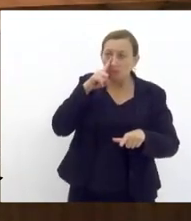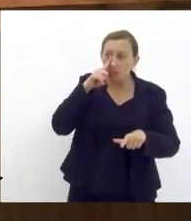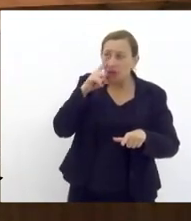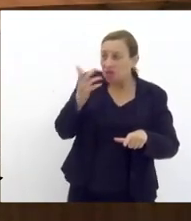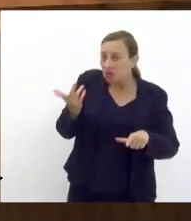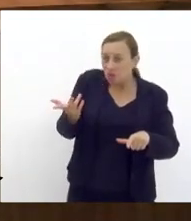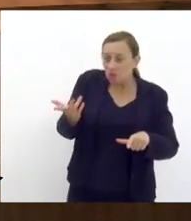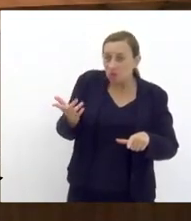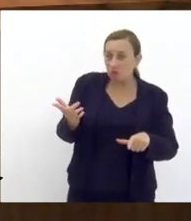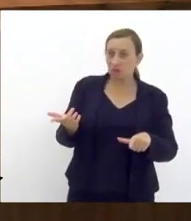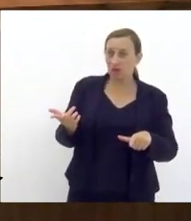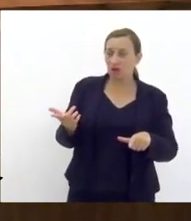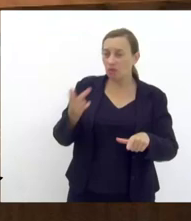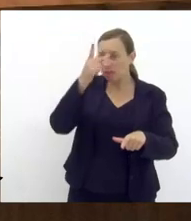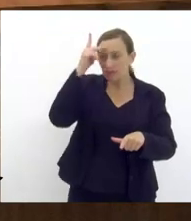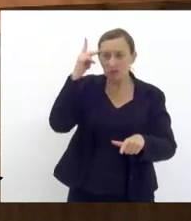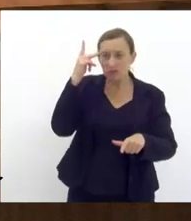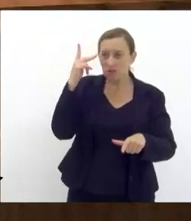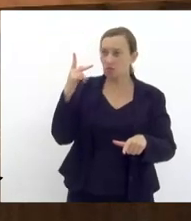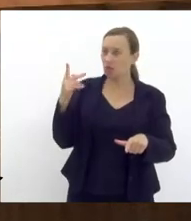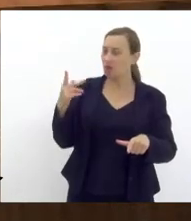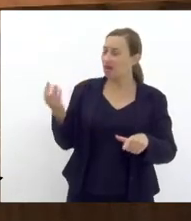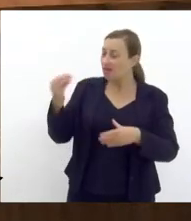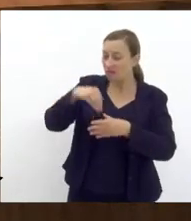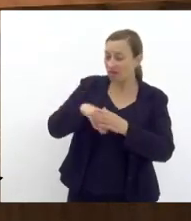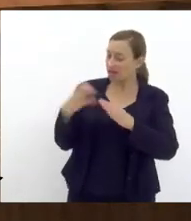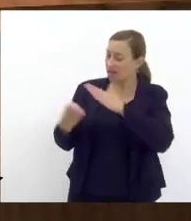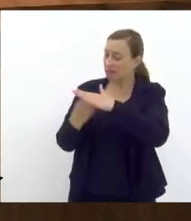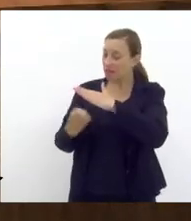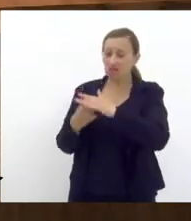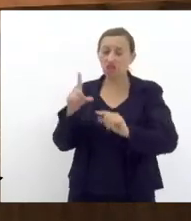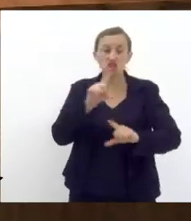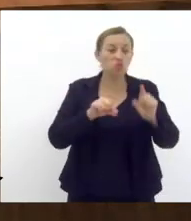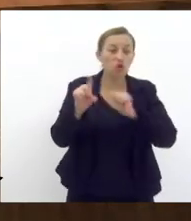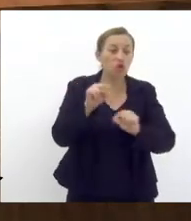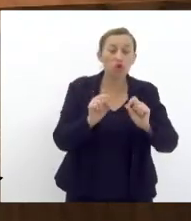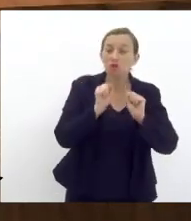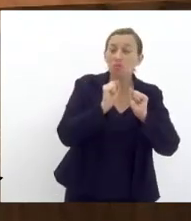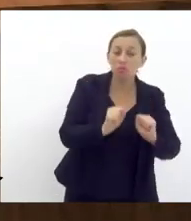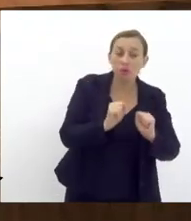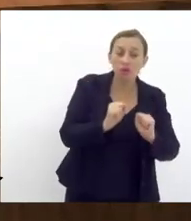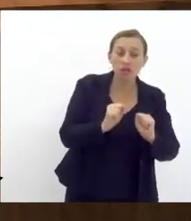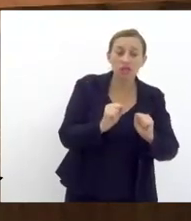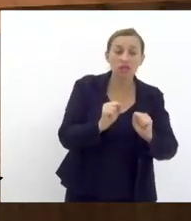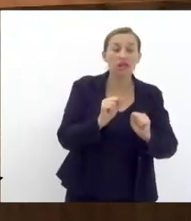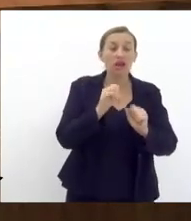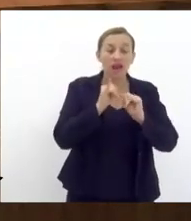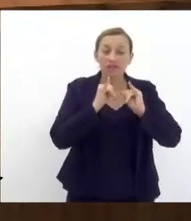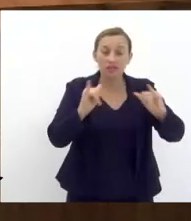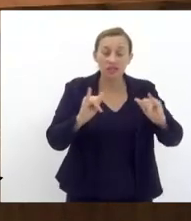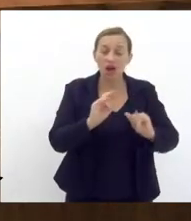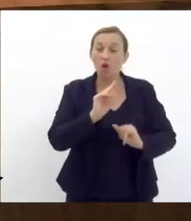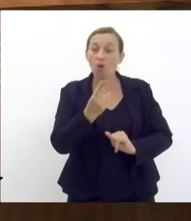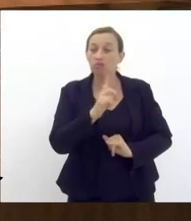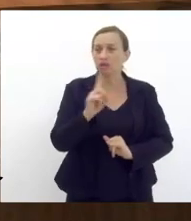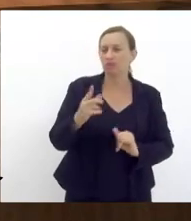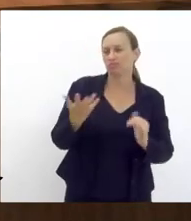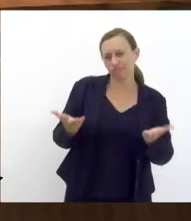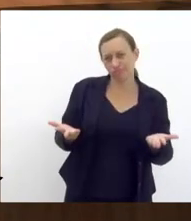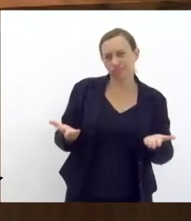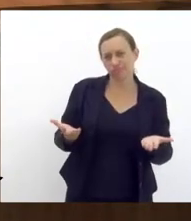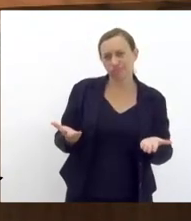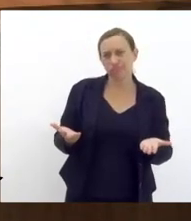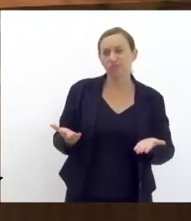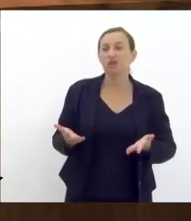dentro da empresa simplesmente possa decidir o que que a gente tem que ficar sabendo o que que não pode ficar sabendo quando acontece um troço dessa gravidade né